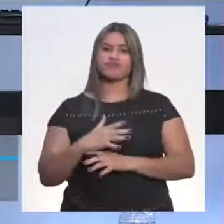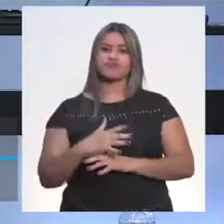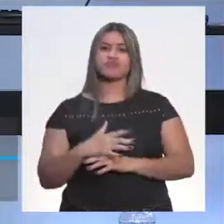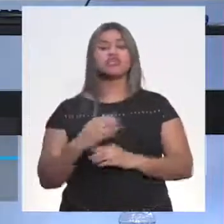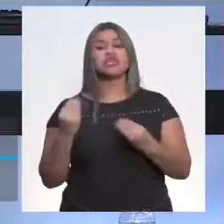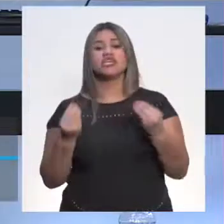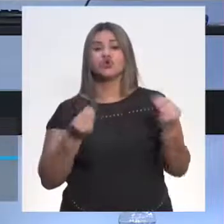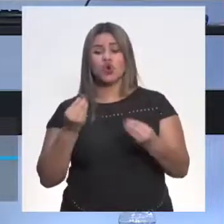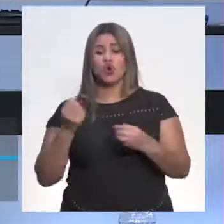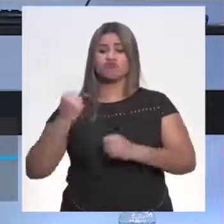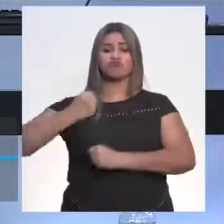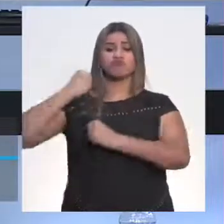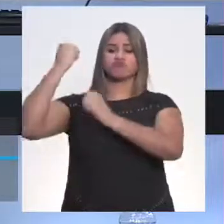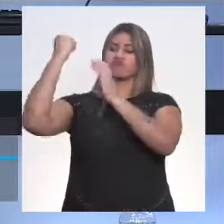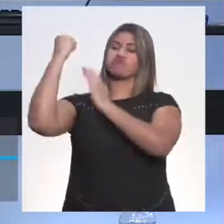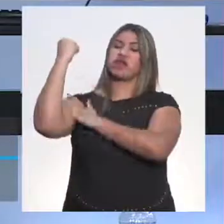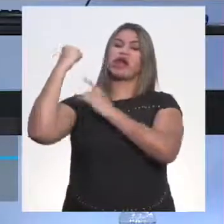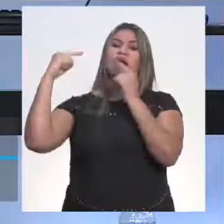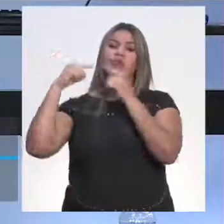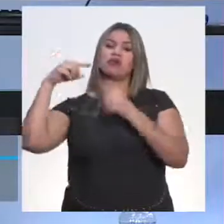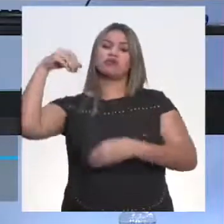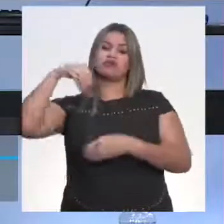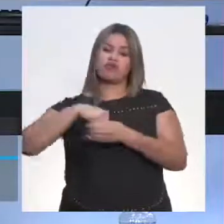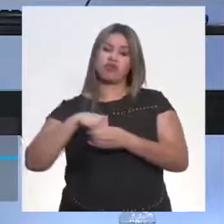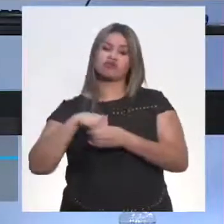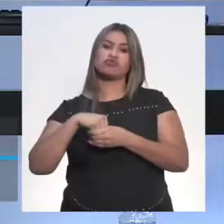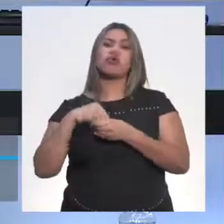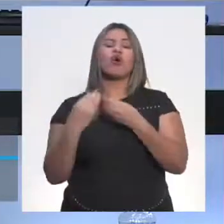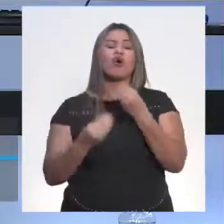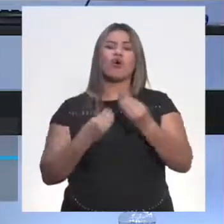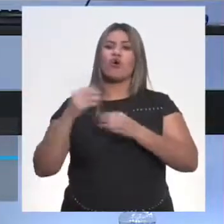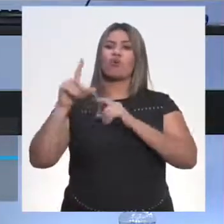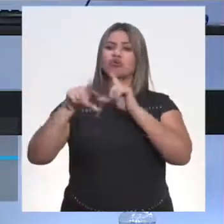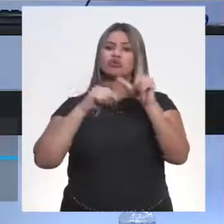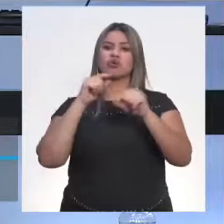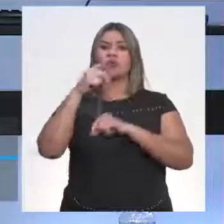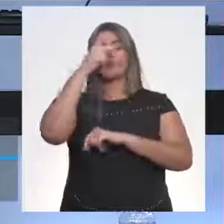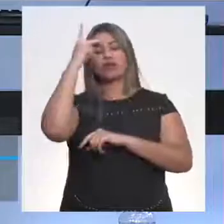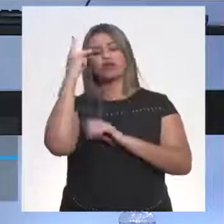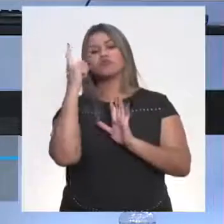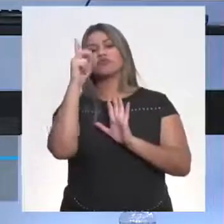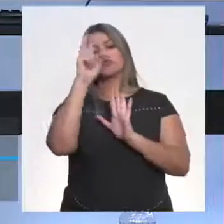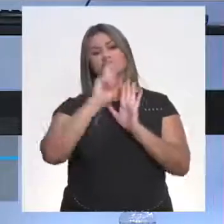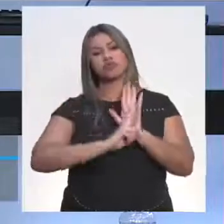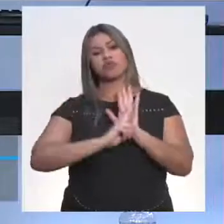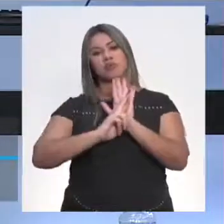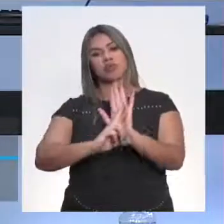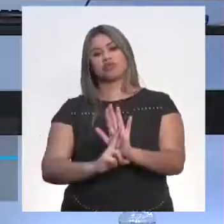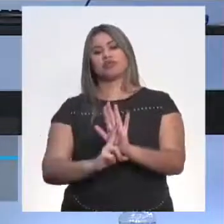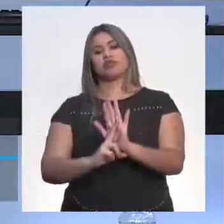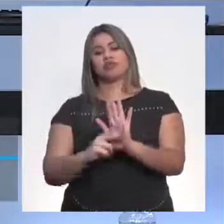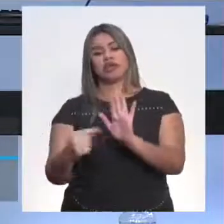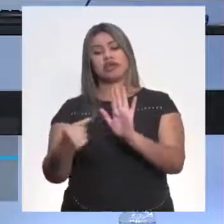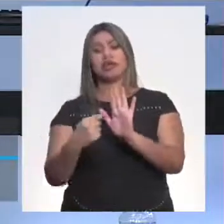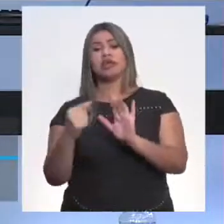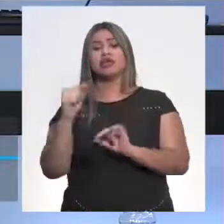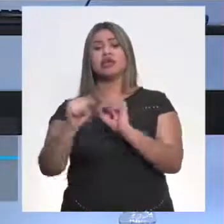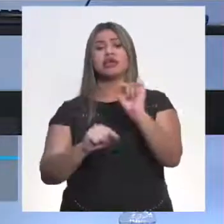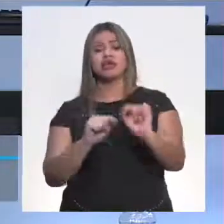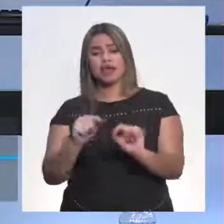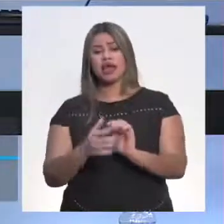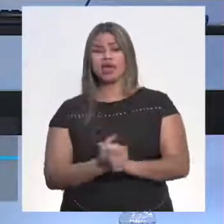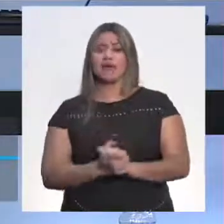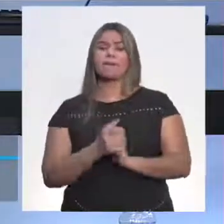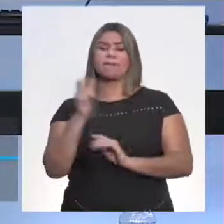na forma do voto de uma maneira aqui Nós escolhemos nossos representantes e esses representantes por sua vez